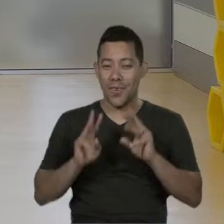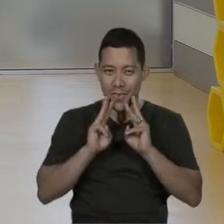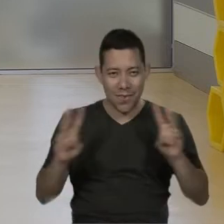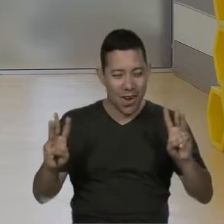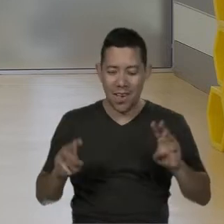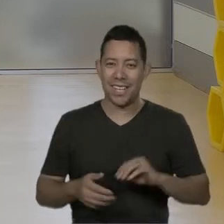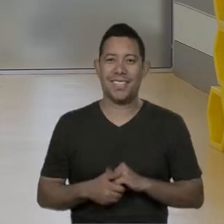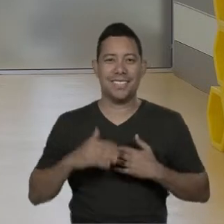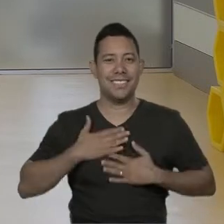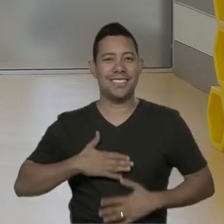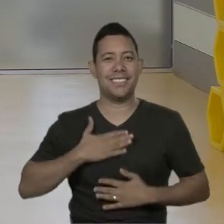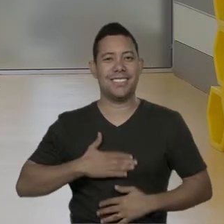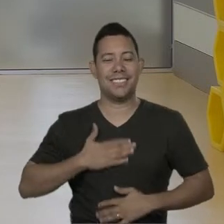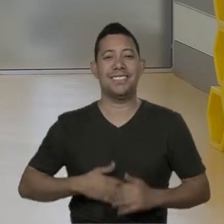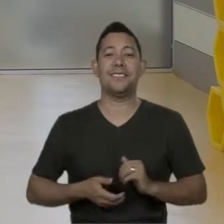tranquilo,